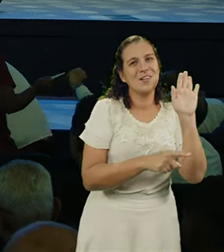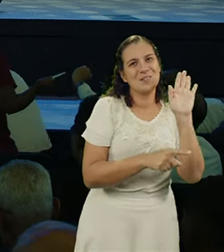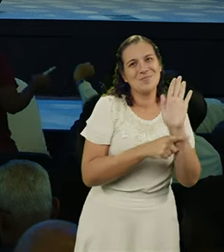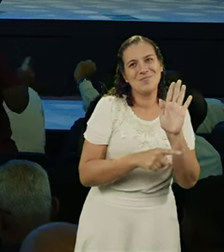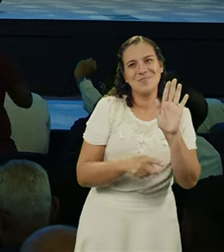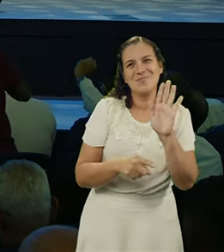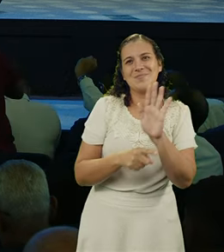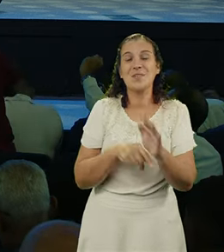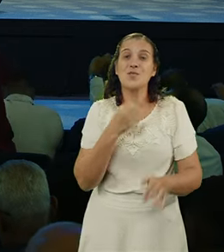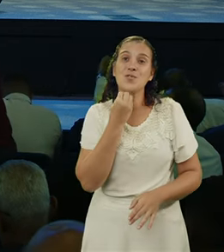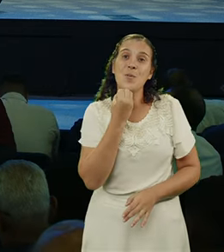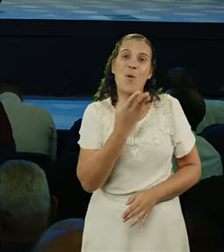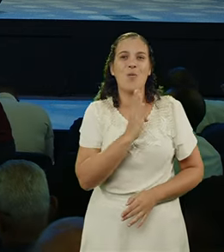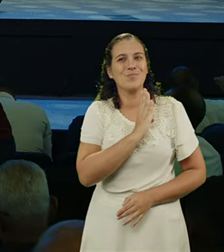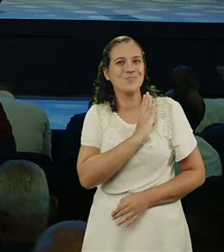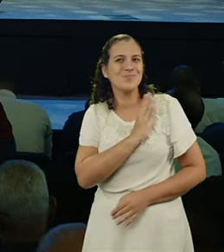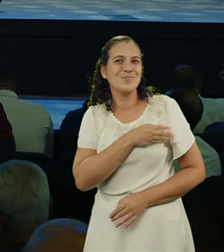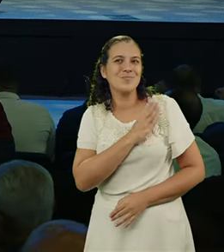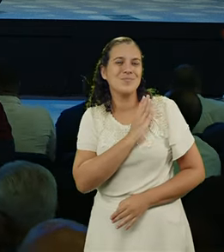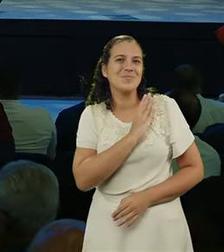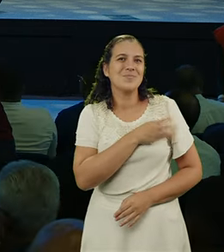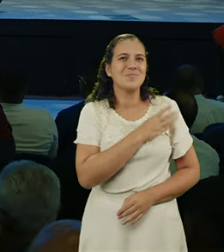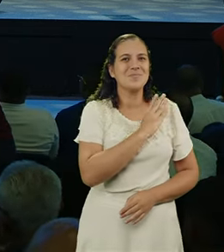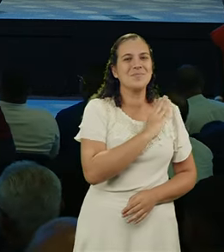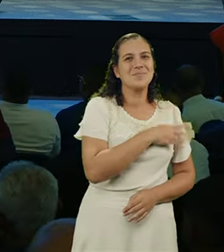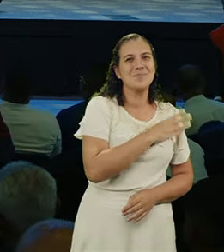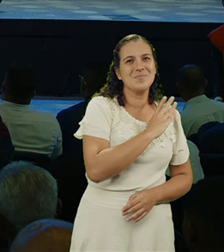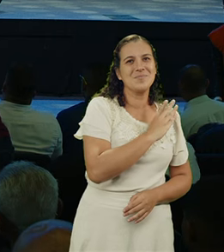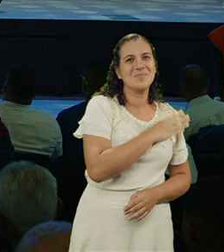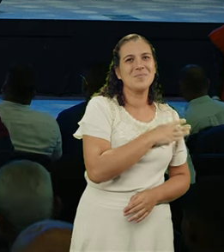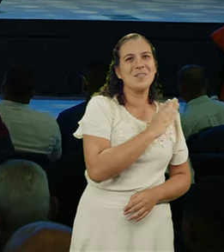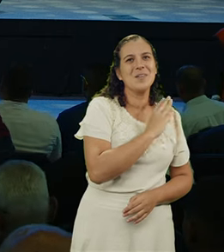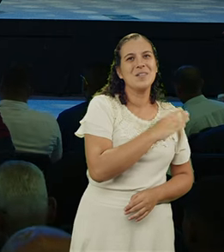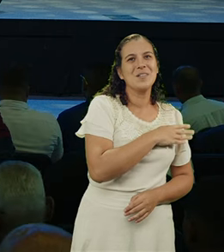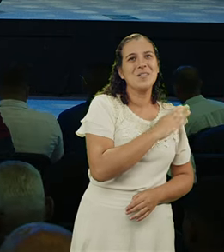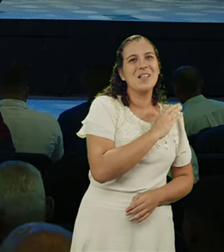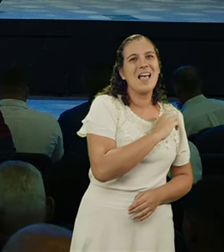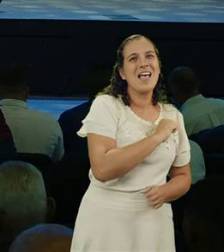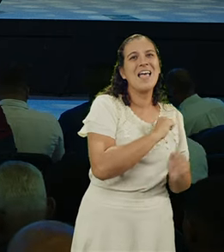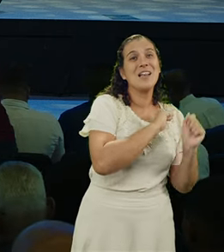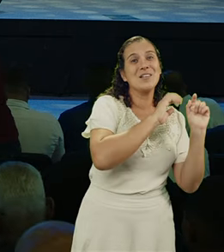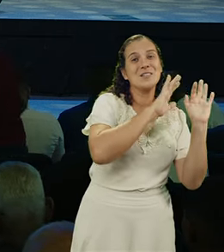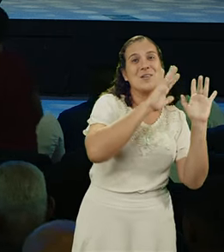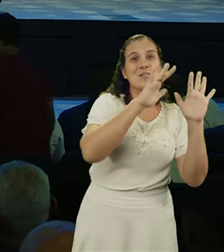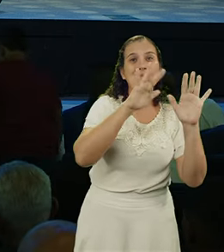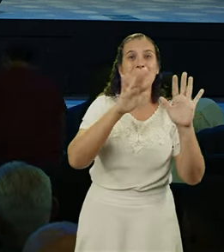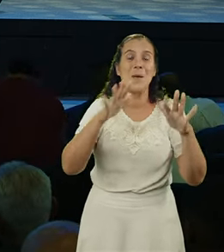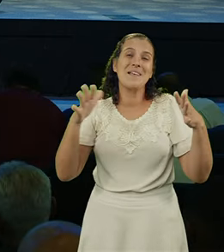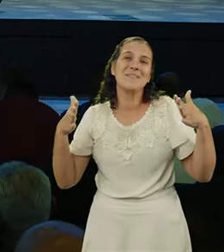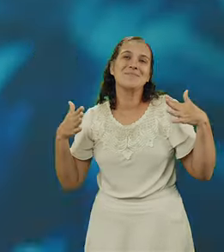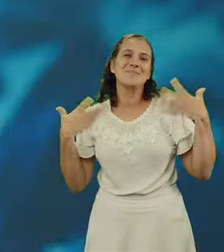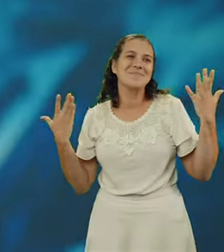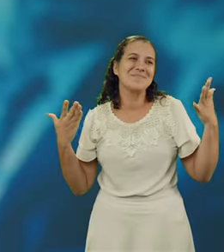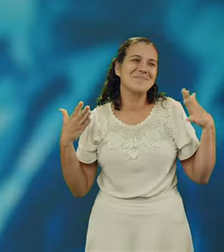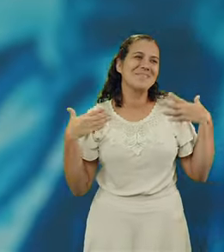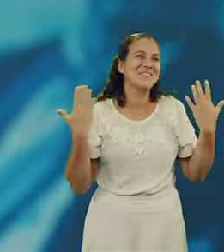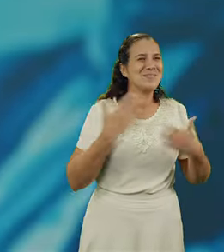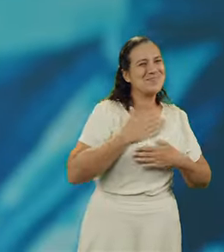que ofertam de bom coração, dando a eles gozo, paz